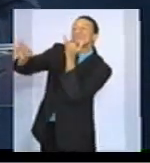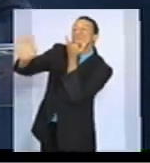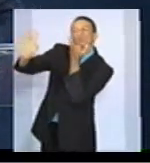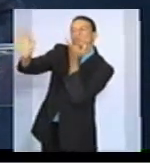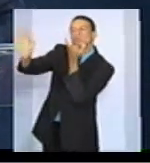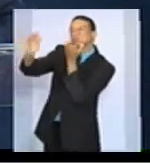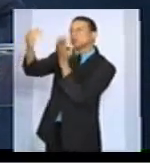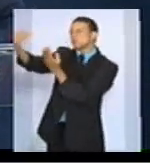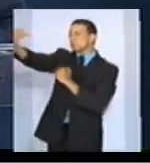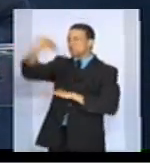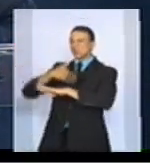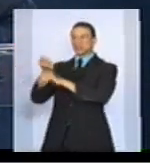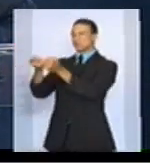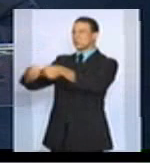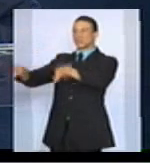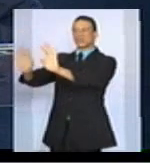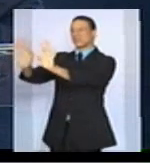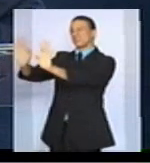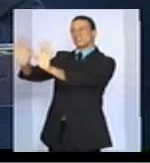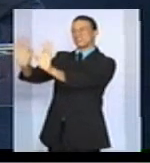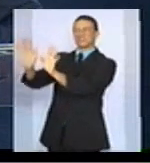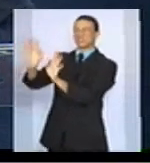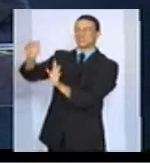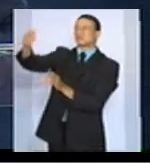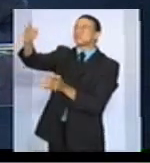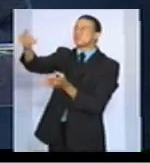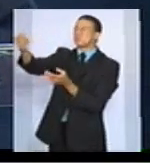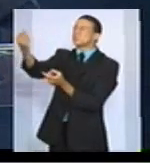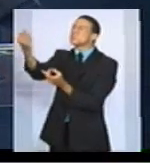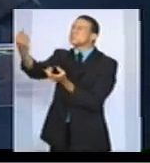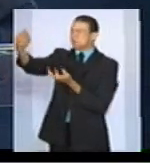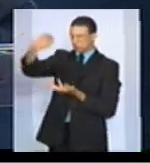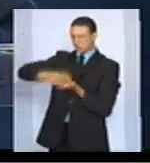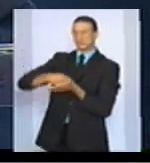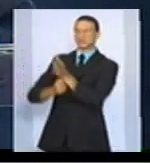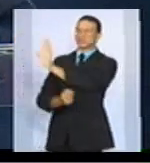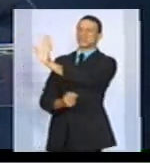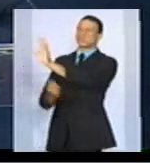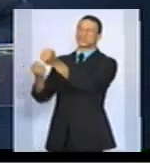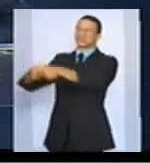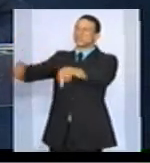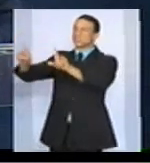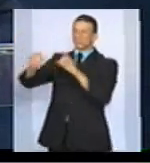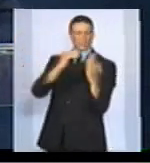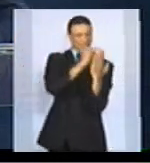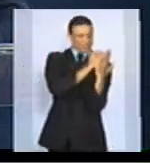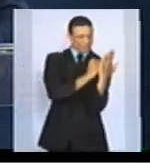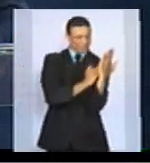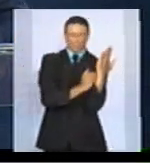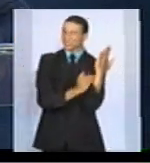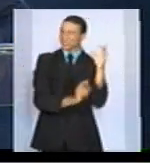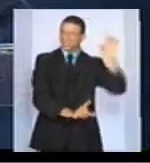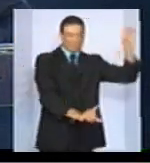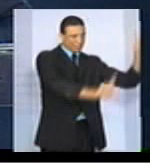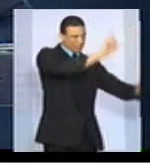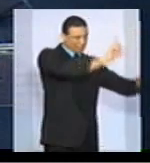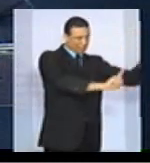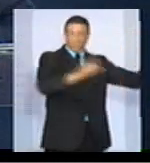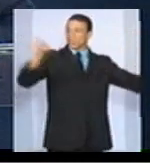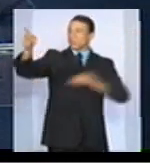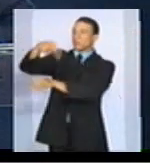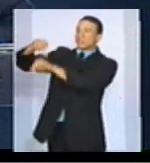não venha porque o seu o seu capital não é bem-vindo a produção de conteúdos no Brasil por capital